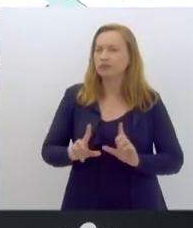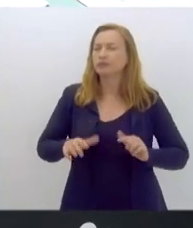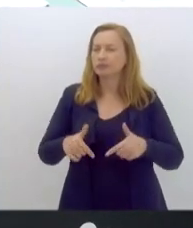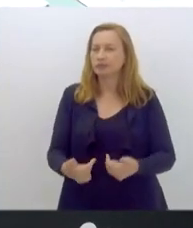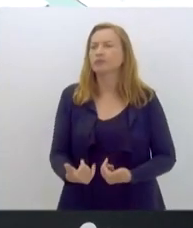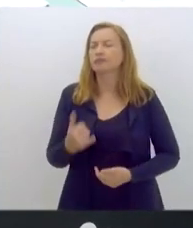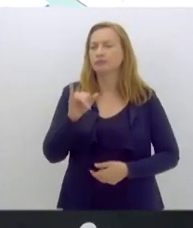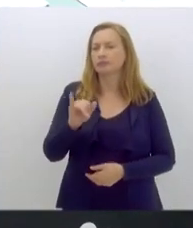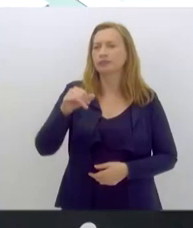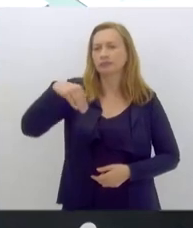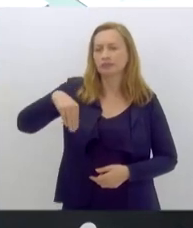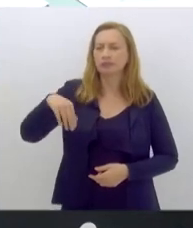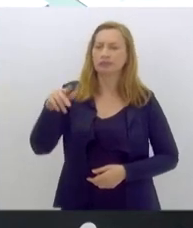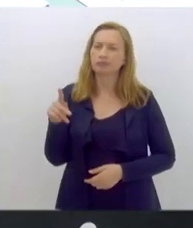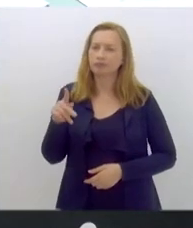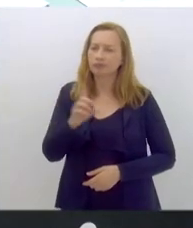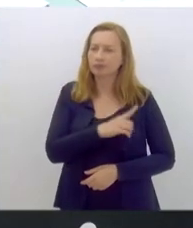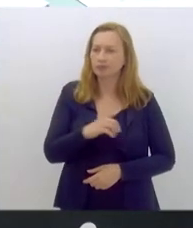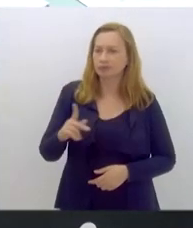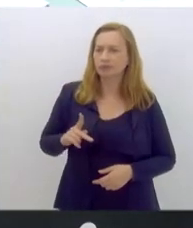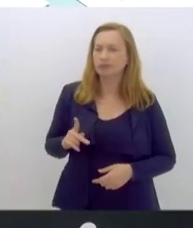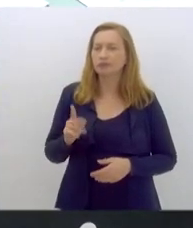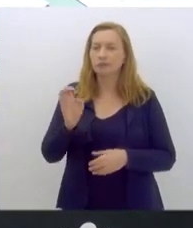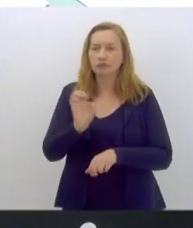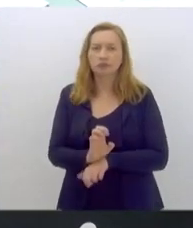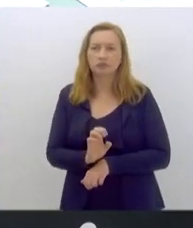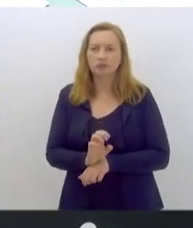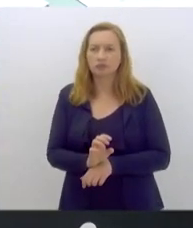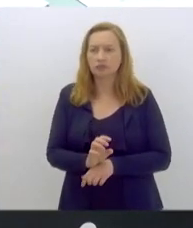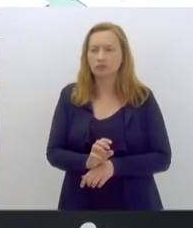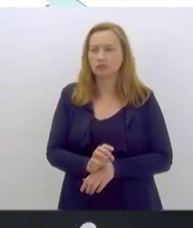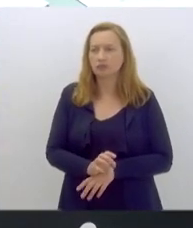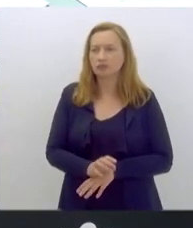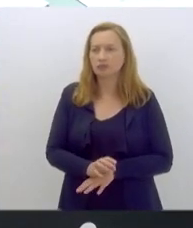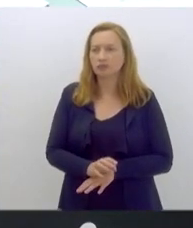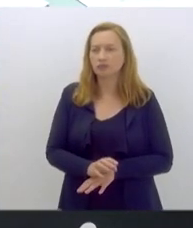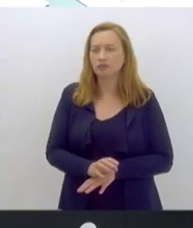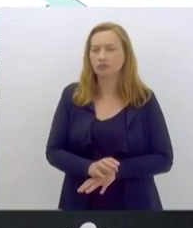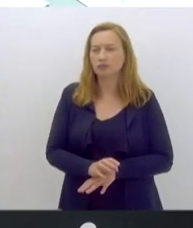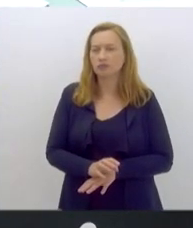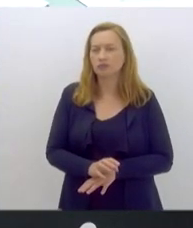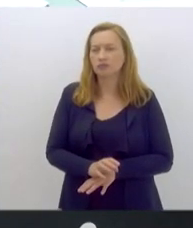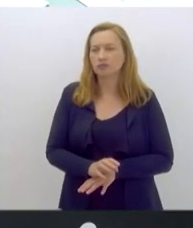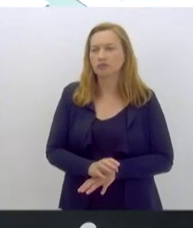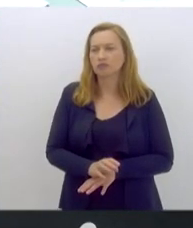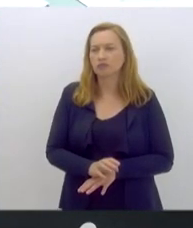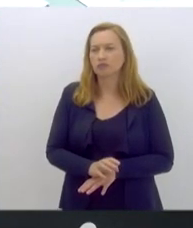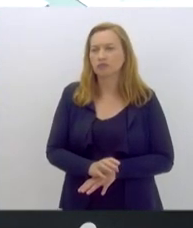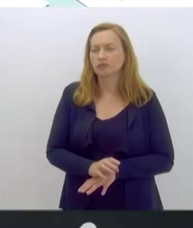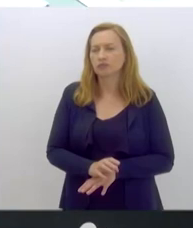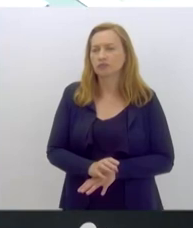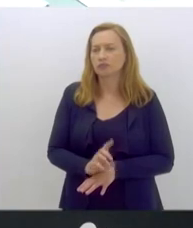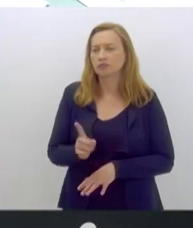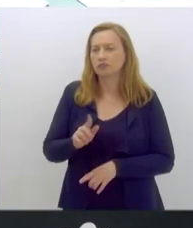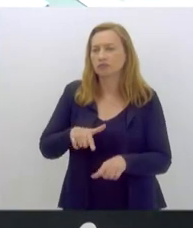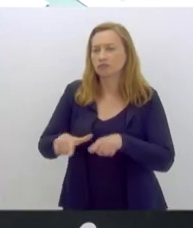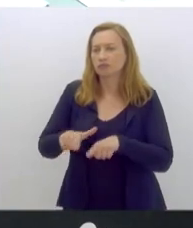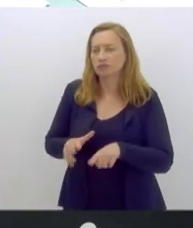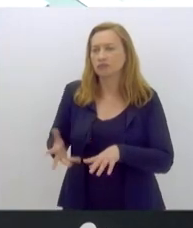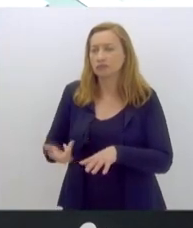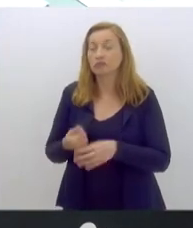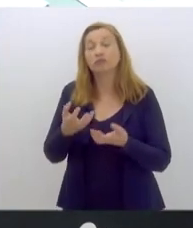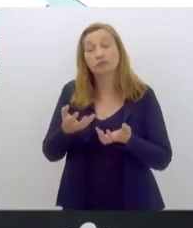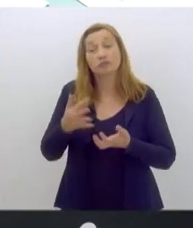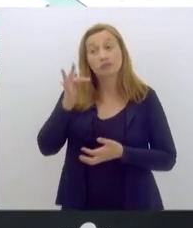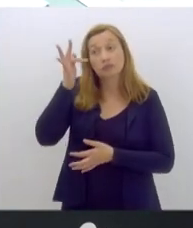MP da Defensoria o estado vem empurrando com a barriga então a gente quer olhar para o